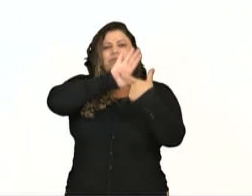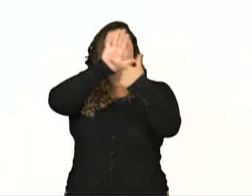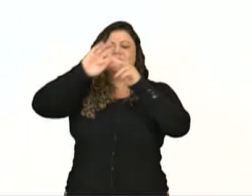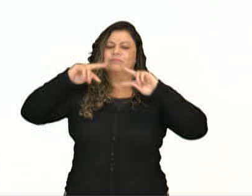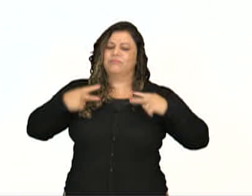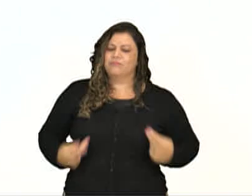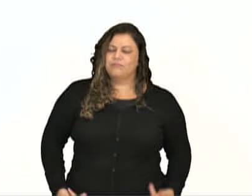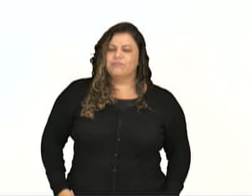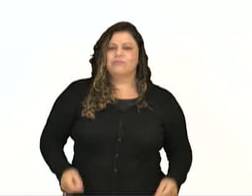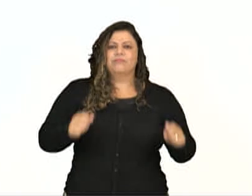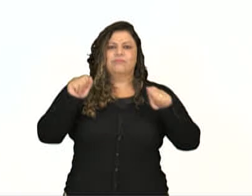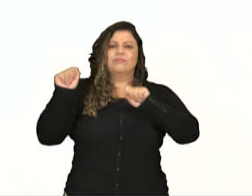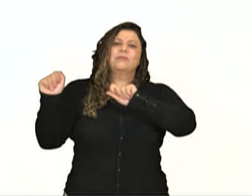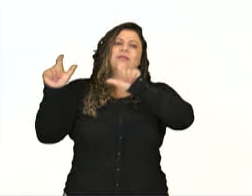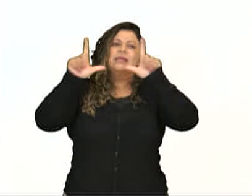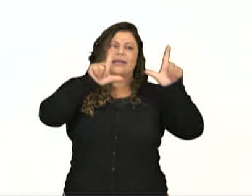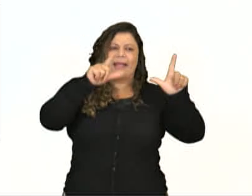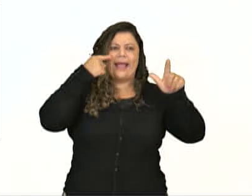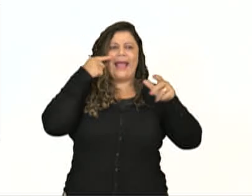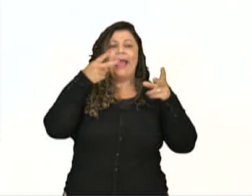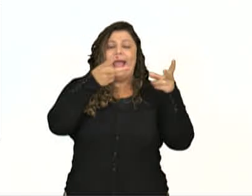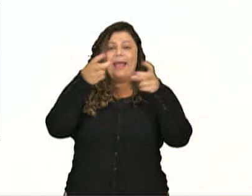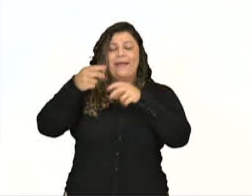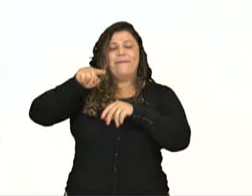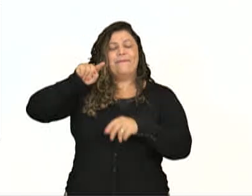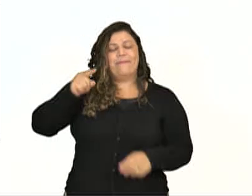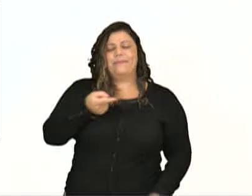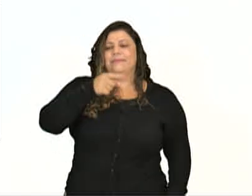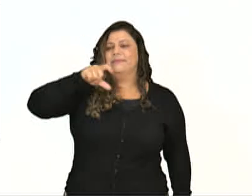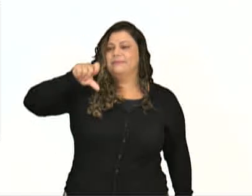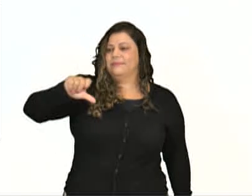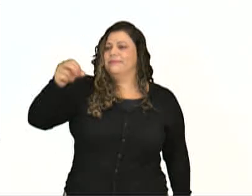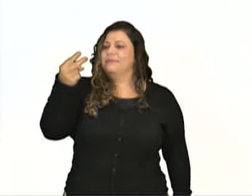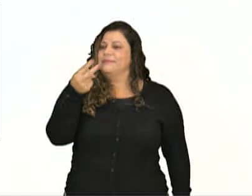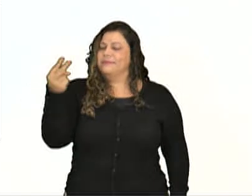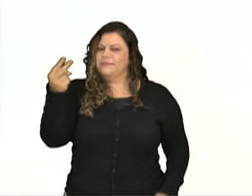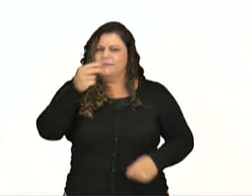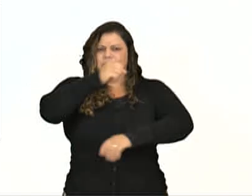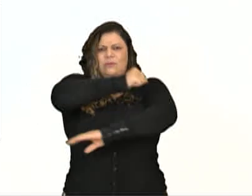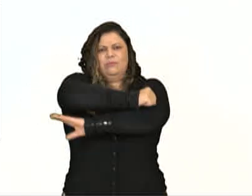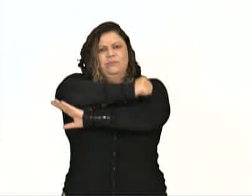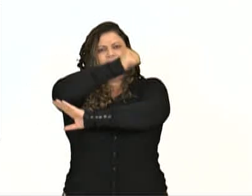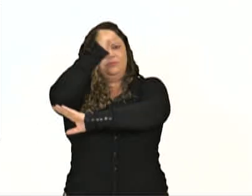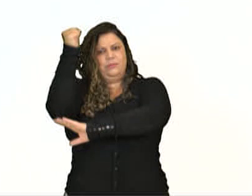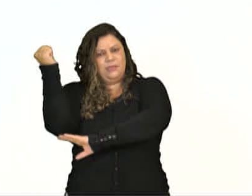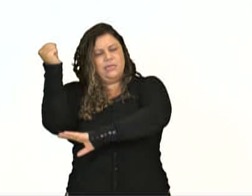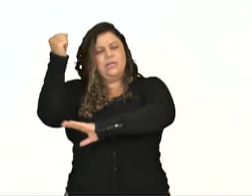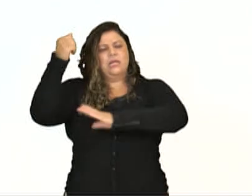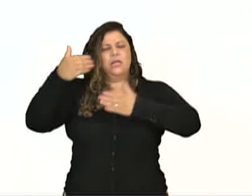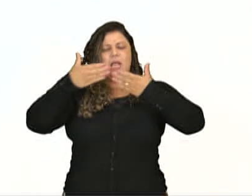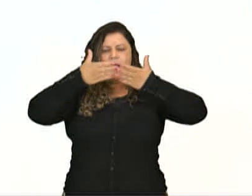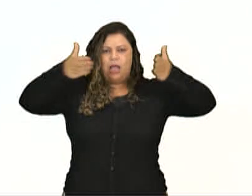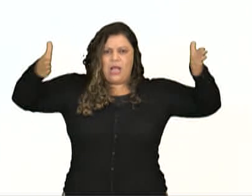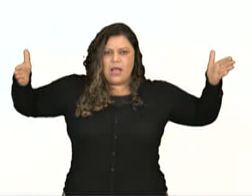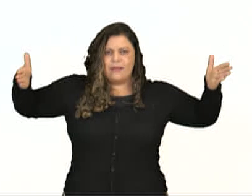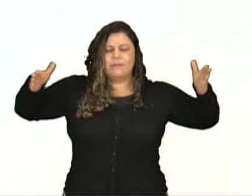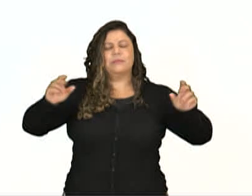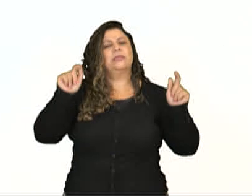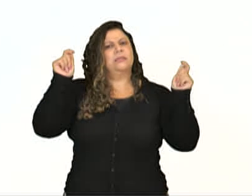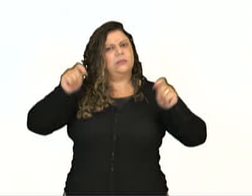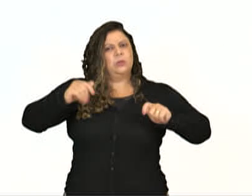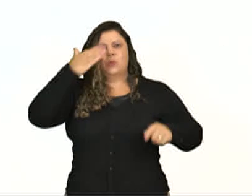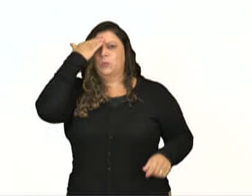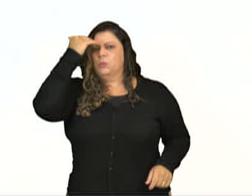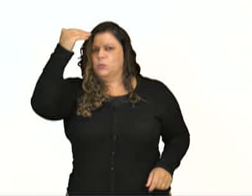Aquela imagem do Howard Carter de 1922 abrindo as portas do santuário, esse é o